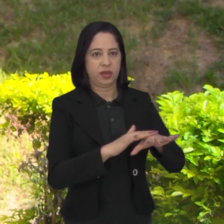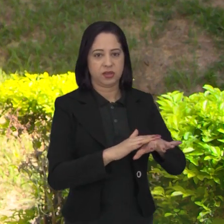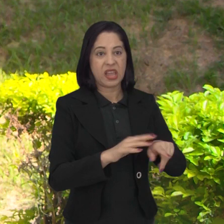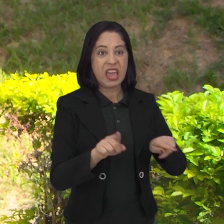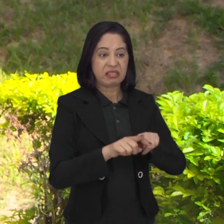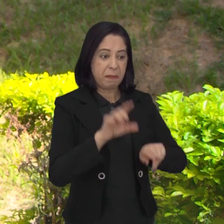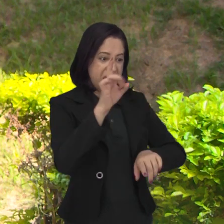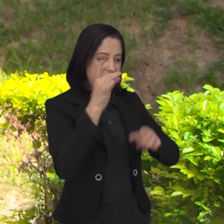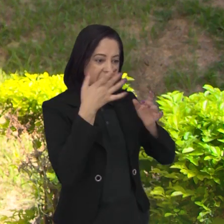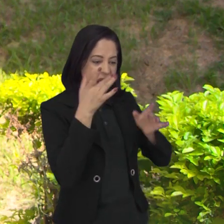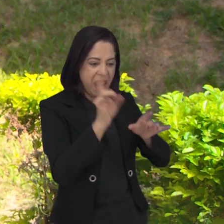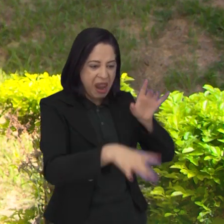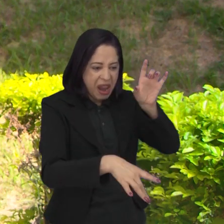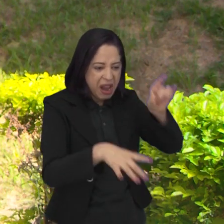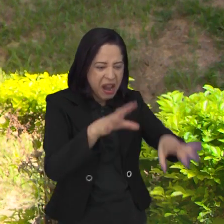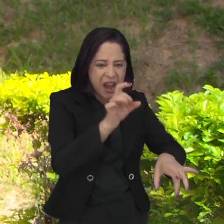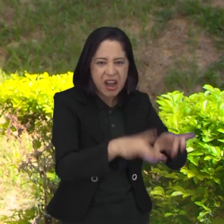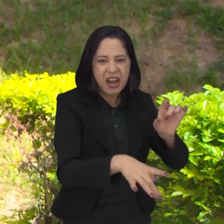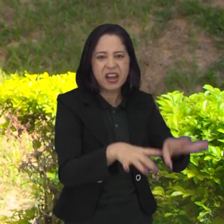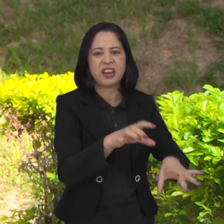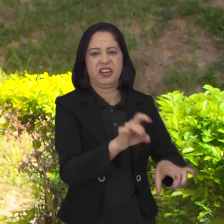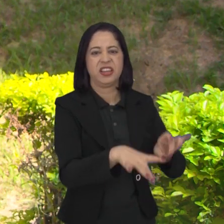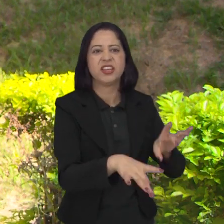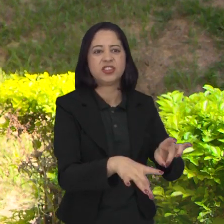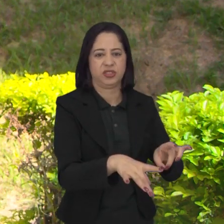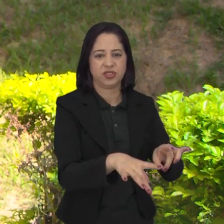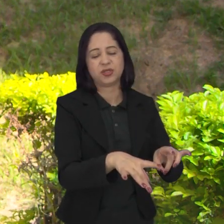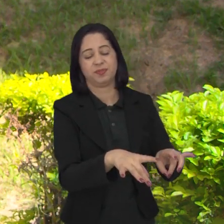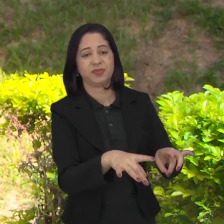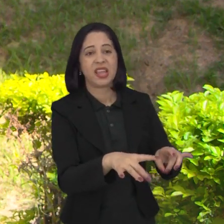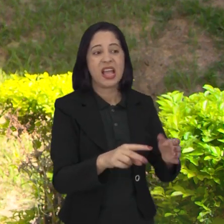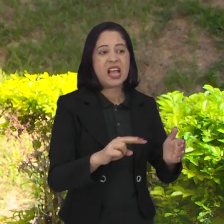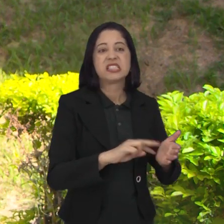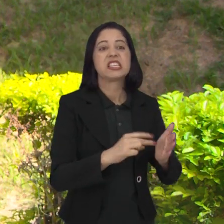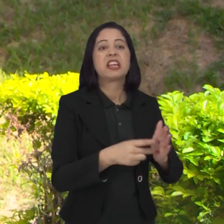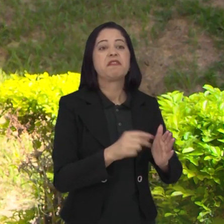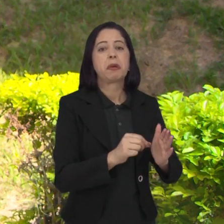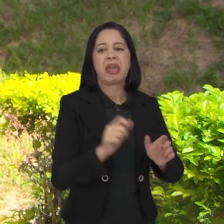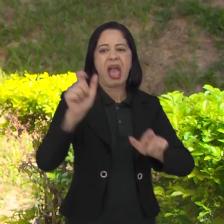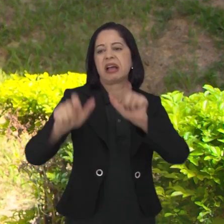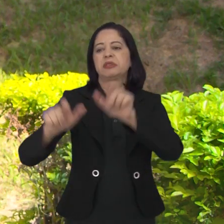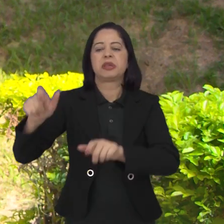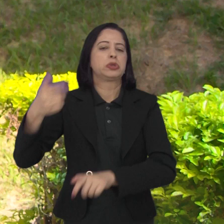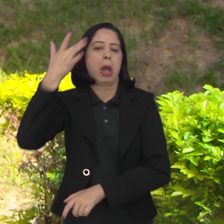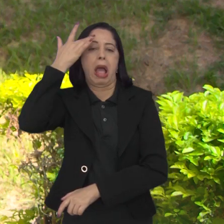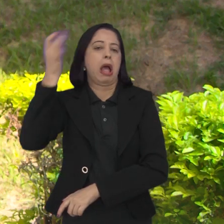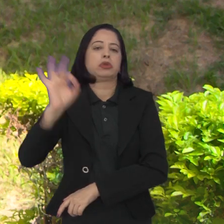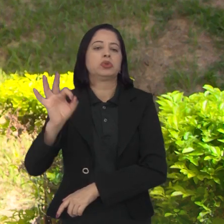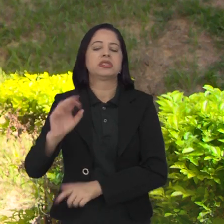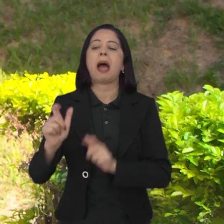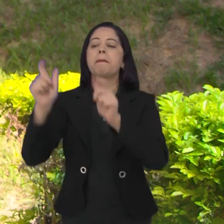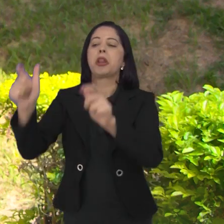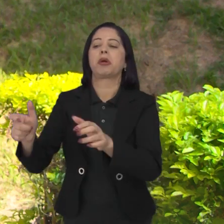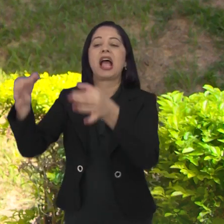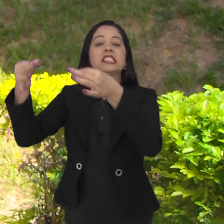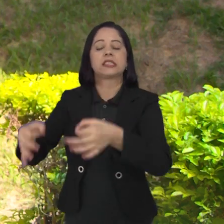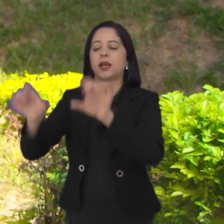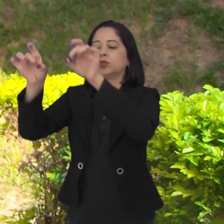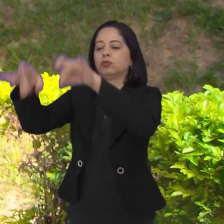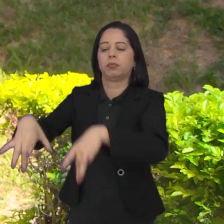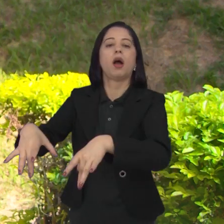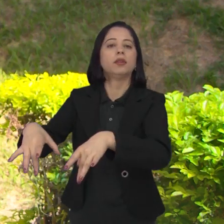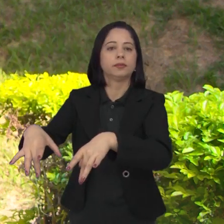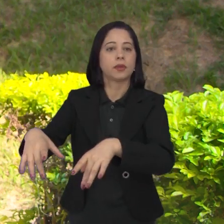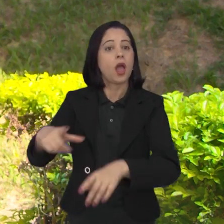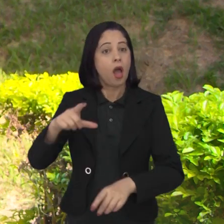passa também pela falta de conhecimento das alternativas que existem para o descarte, por exemplo, né?